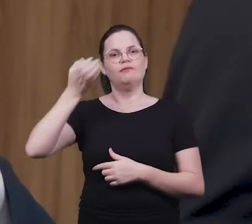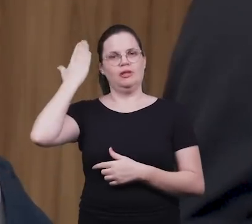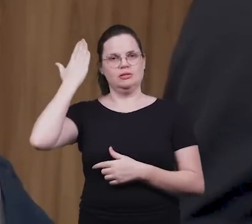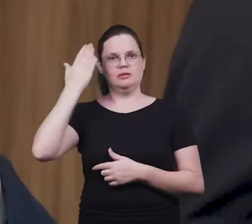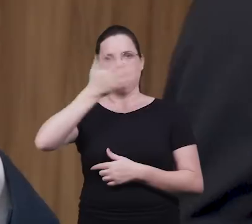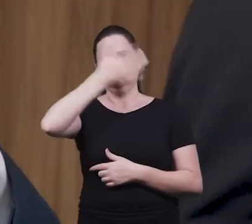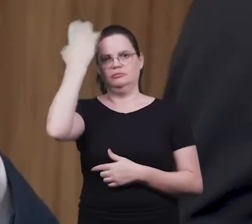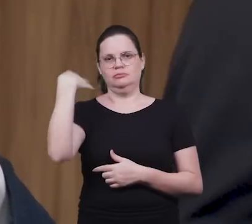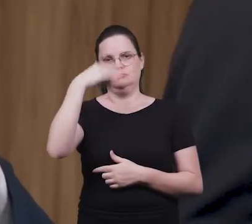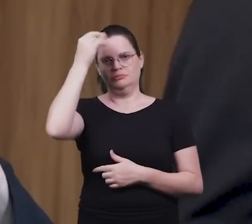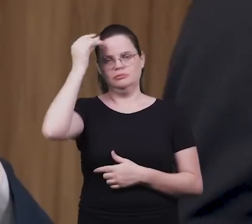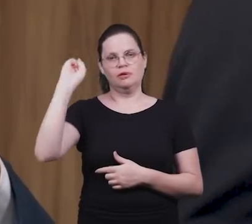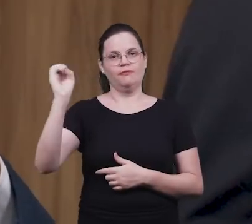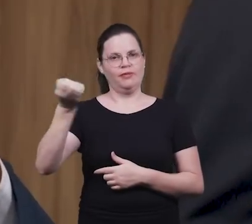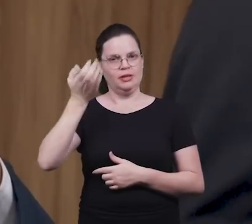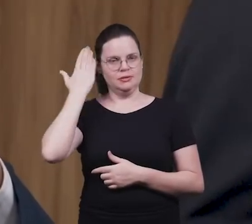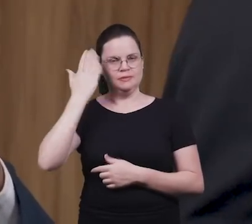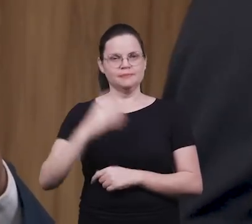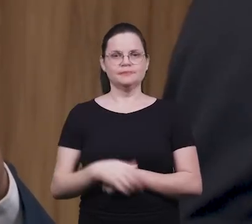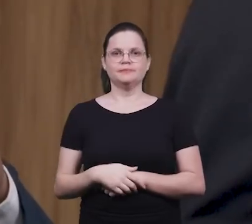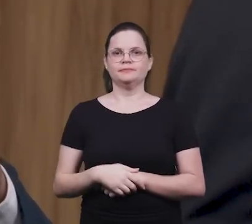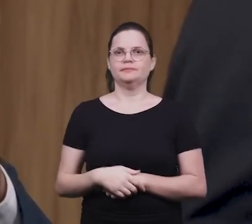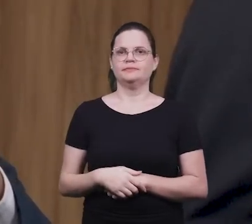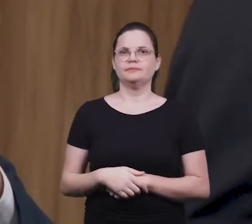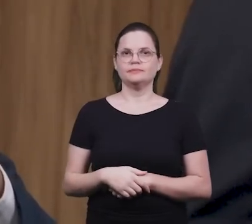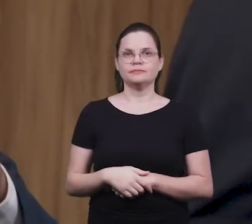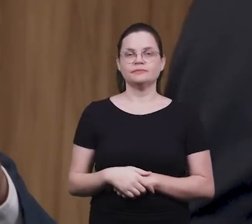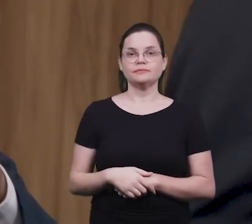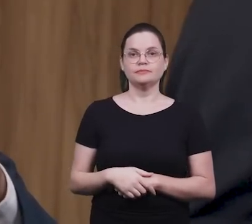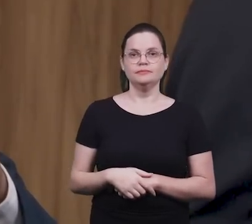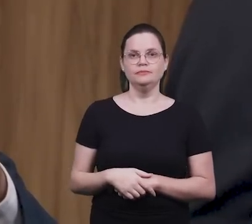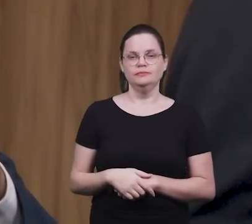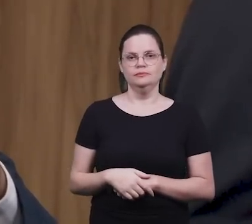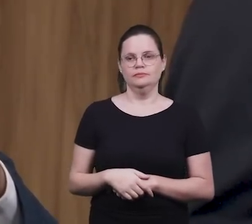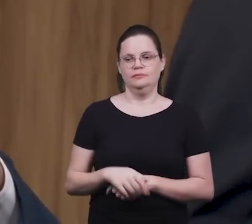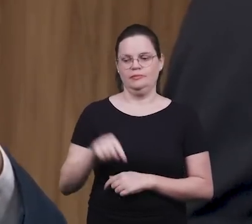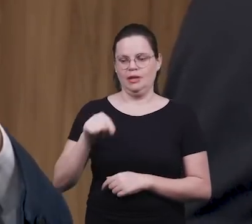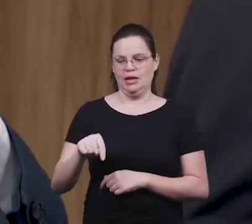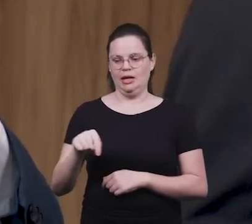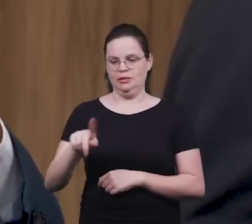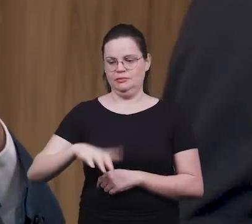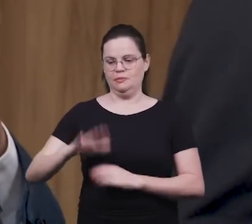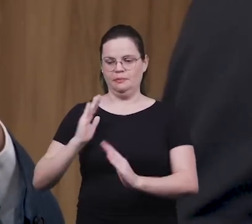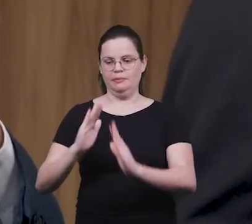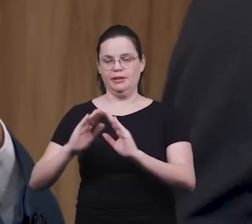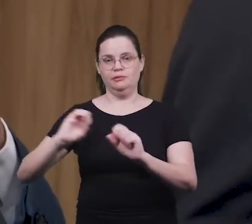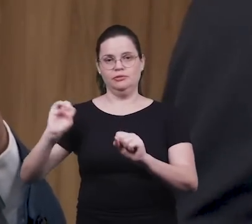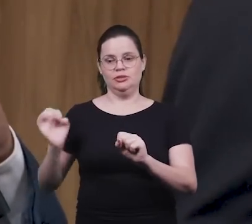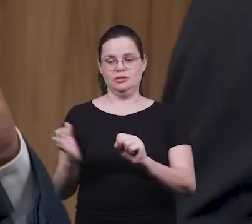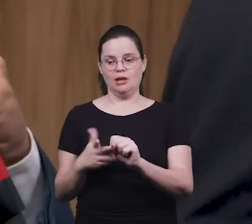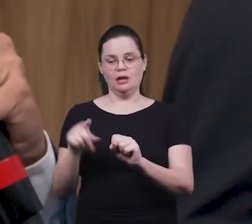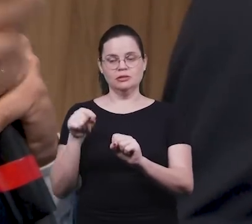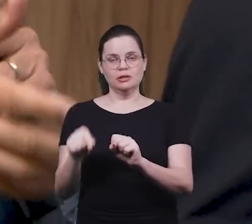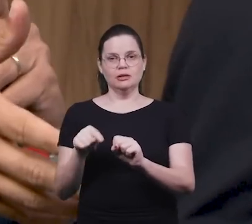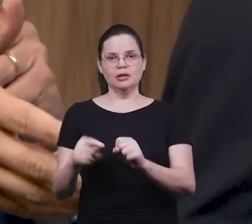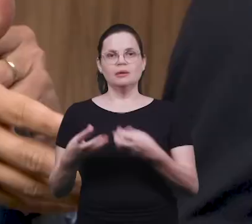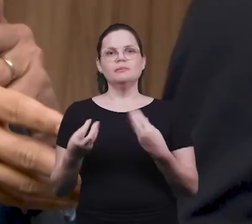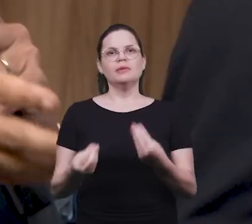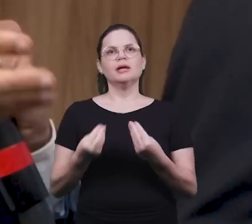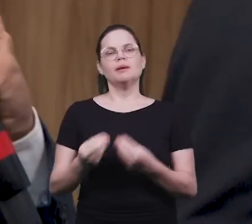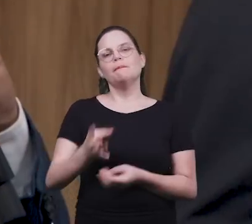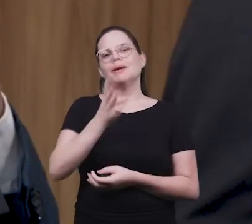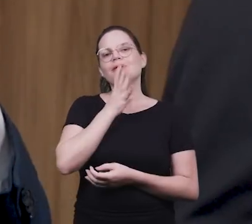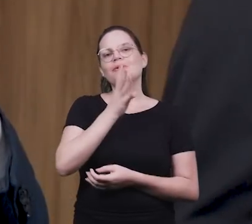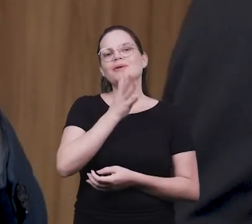revelação. Esse espírito de conhecimento ou revelação que estava sobre a igreja de Sardes, para conhecer toda a vontade de